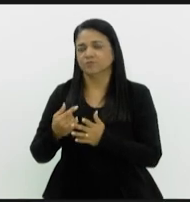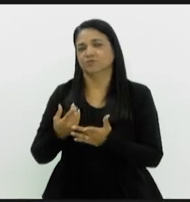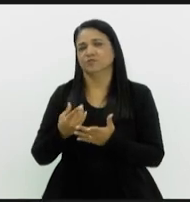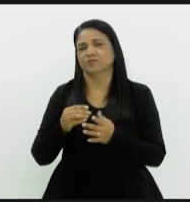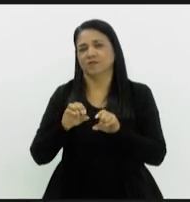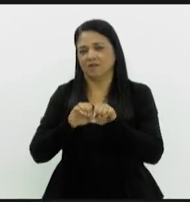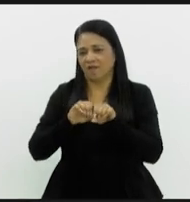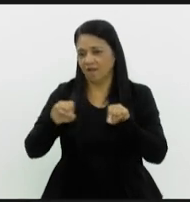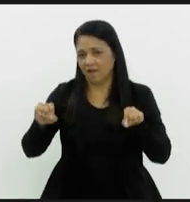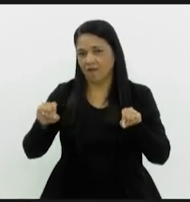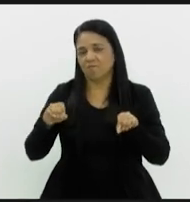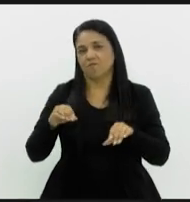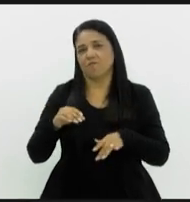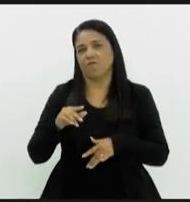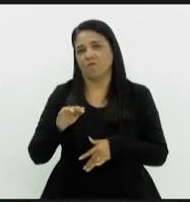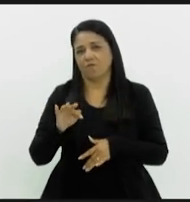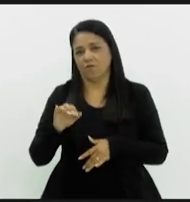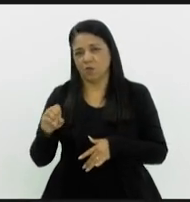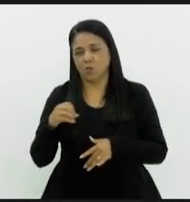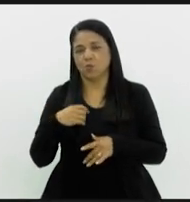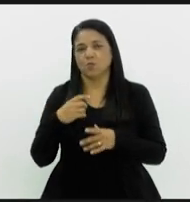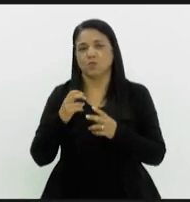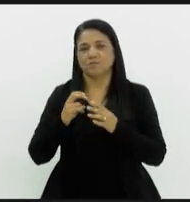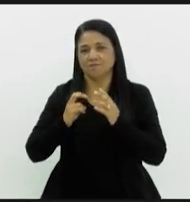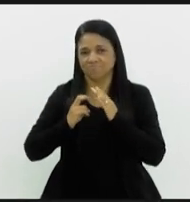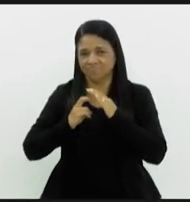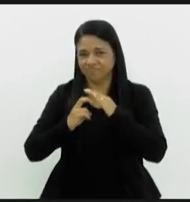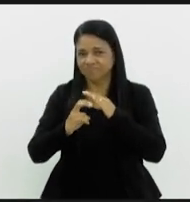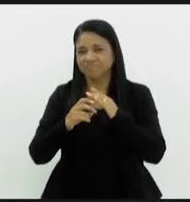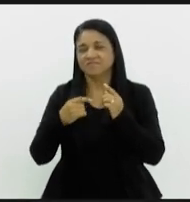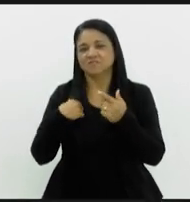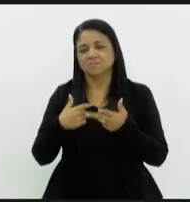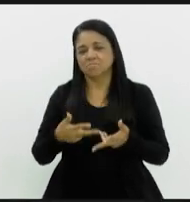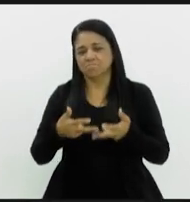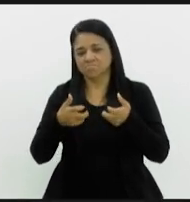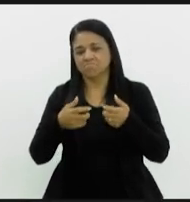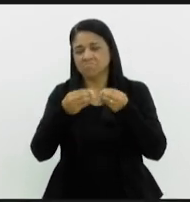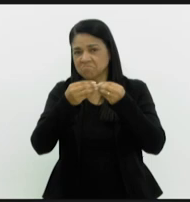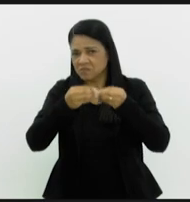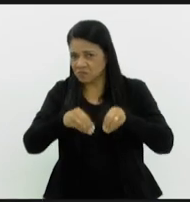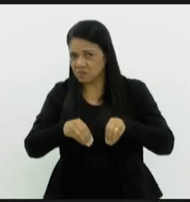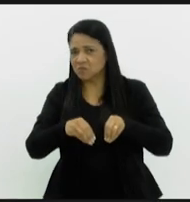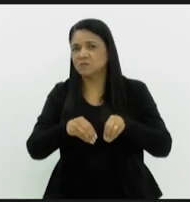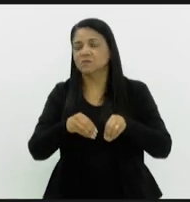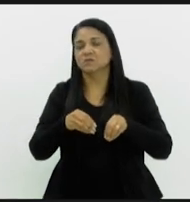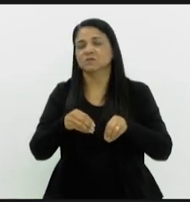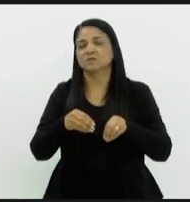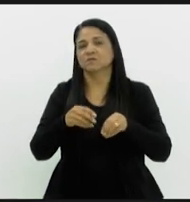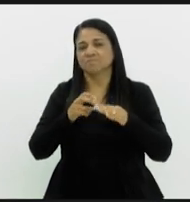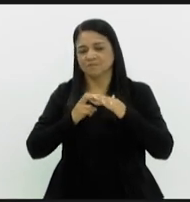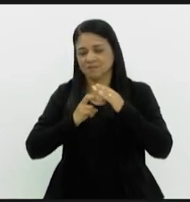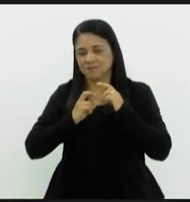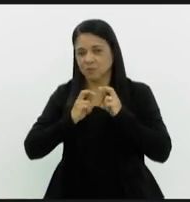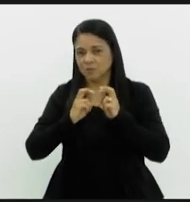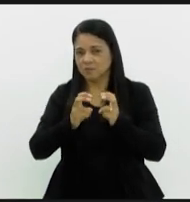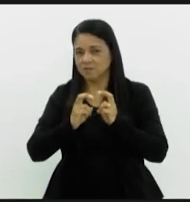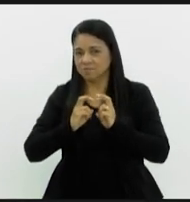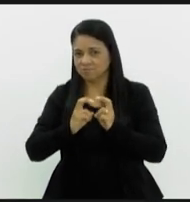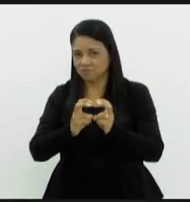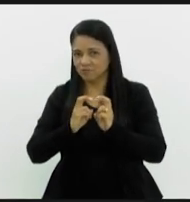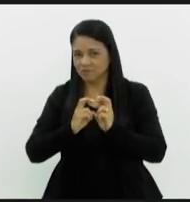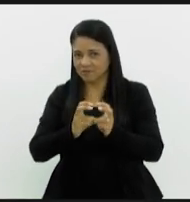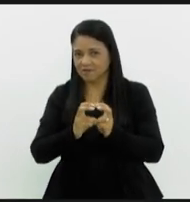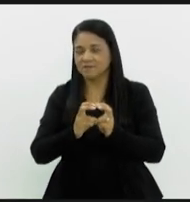através da CPI da Supervia, constatamos que isso causa um dano muito grande na circulação dos trens urbanos. Então, eu